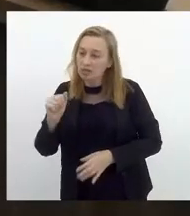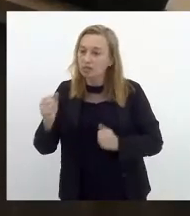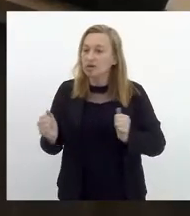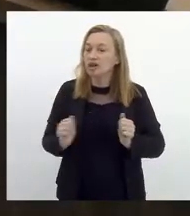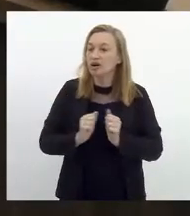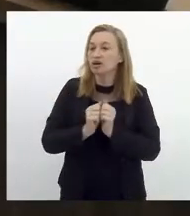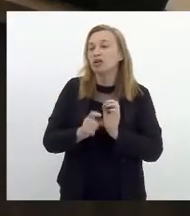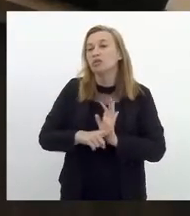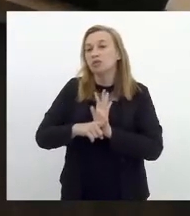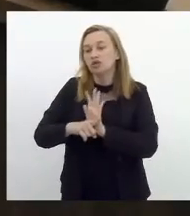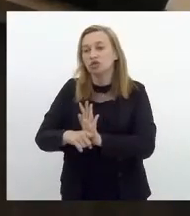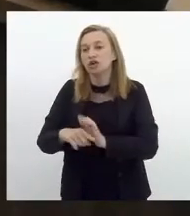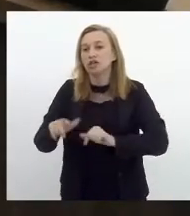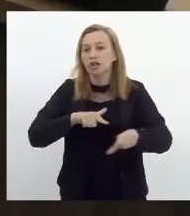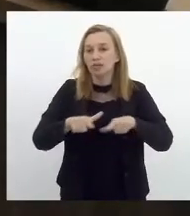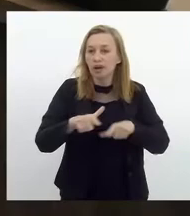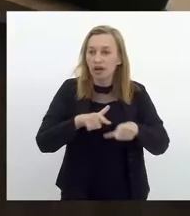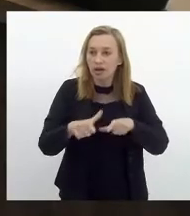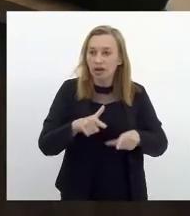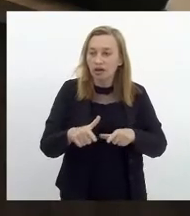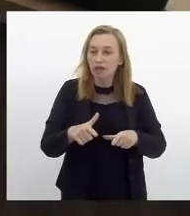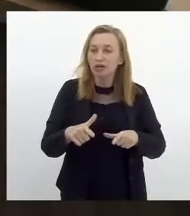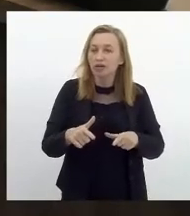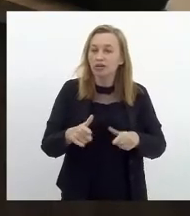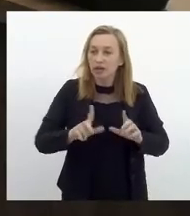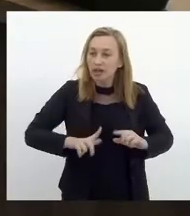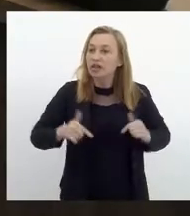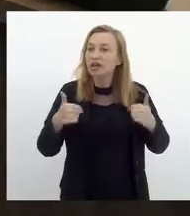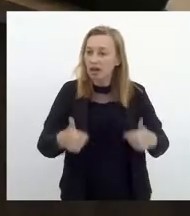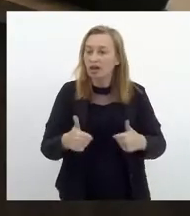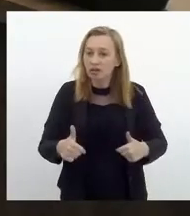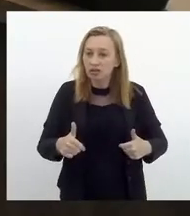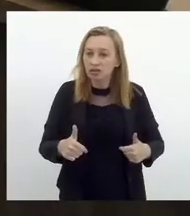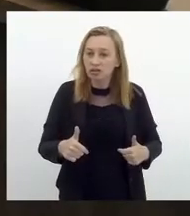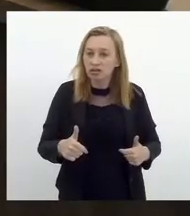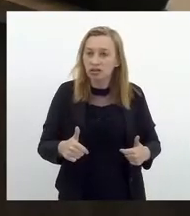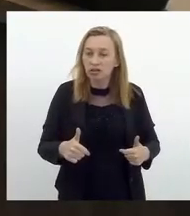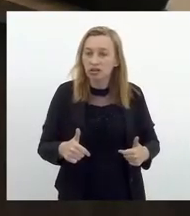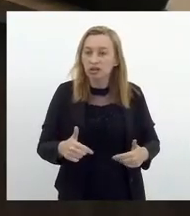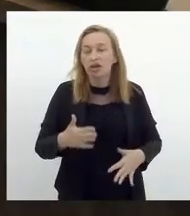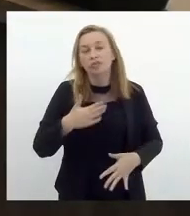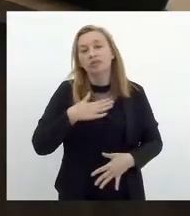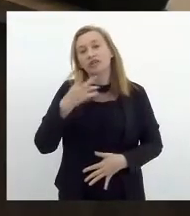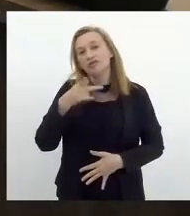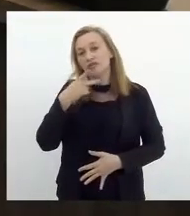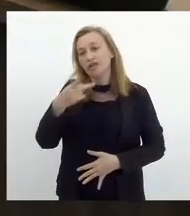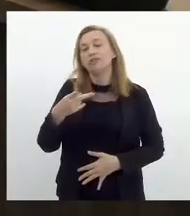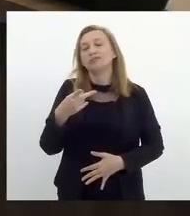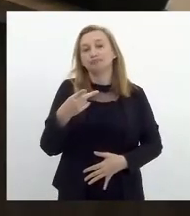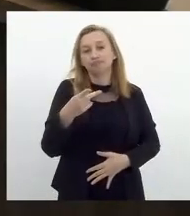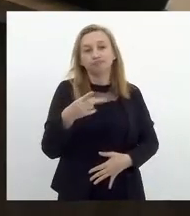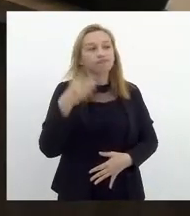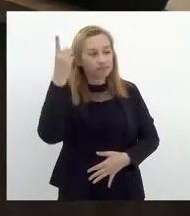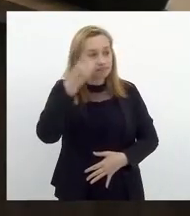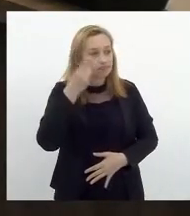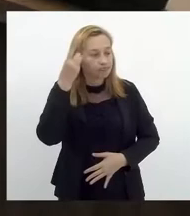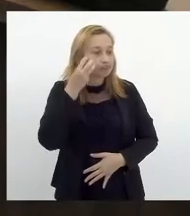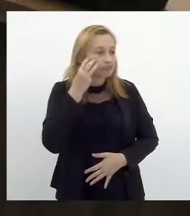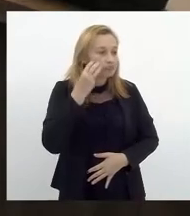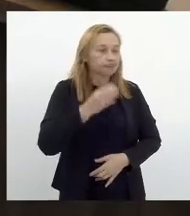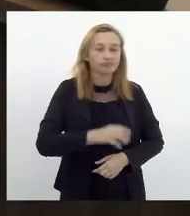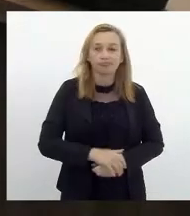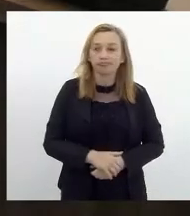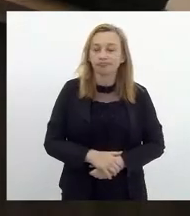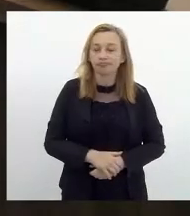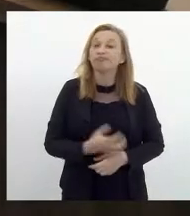trabalhar, a pressionar para que saia do papel, e faço minhas as palavras do deputado Valdec Carneiro.